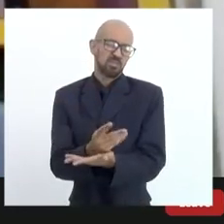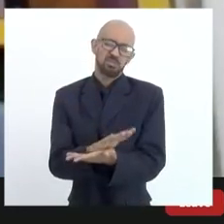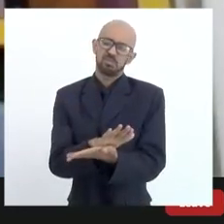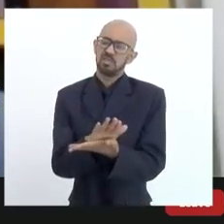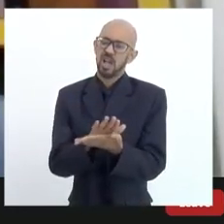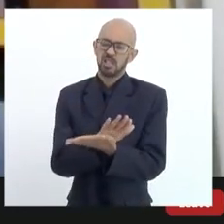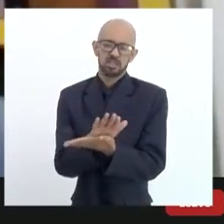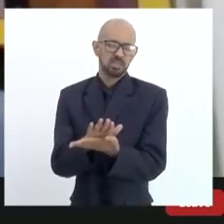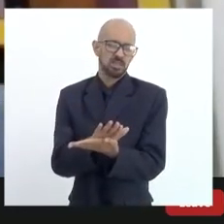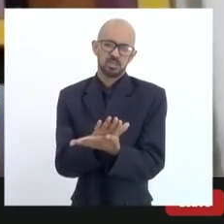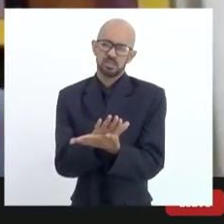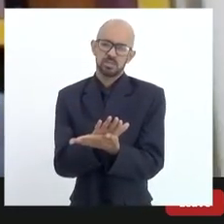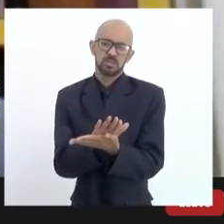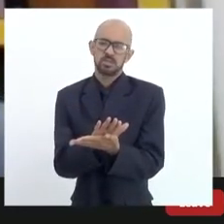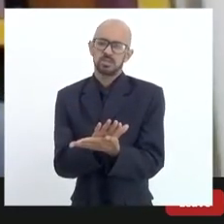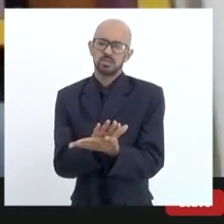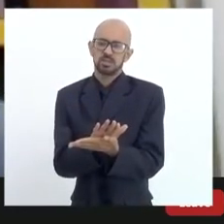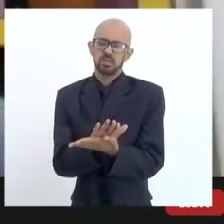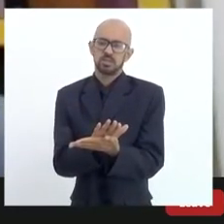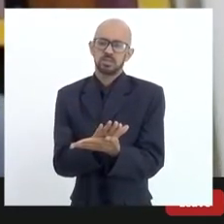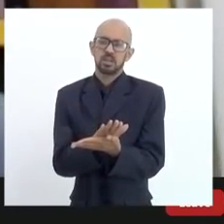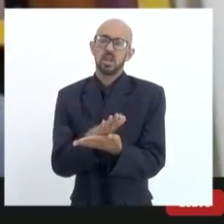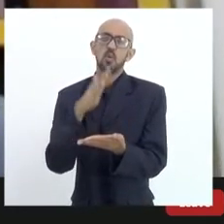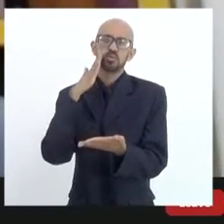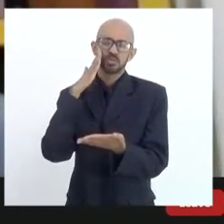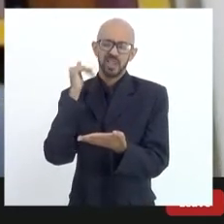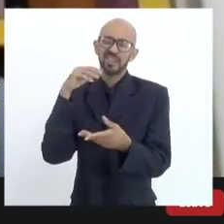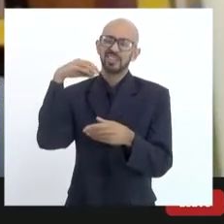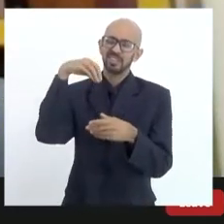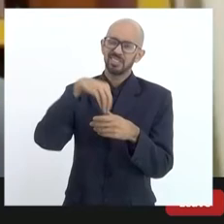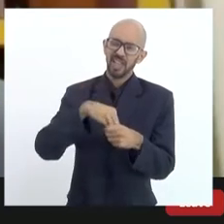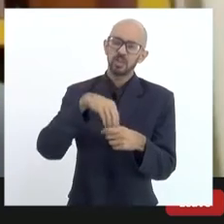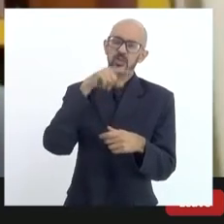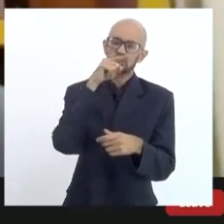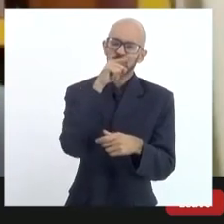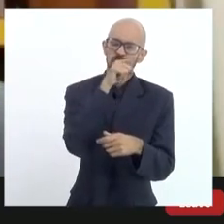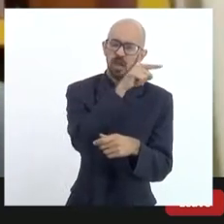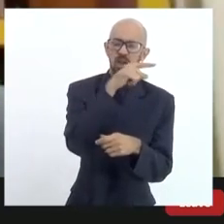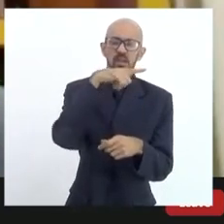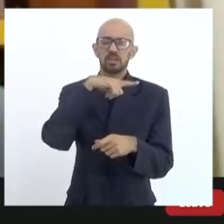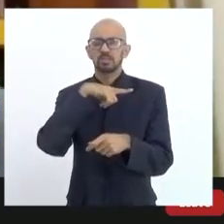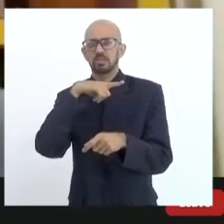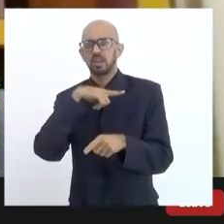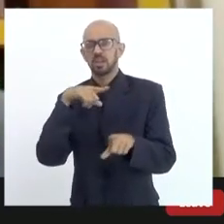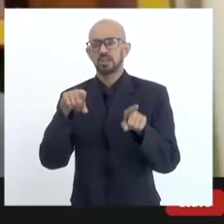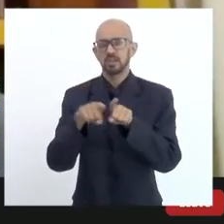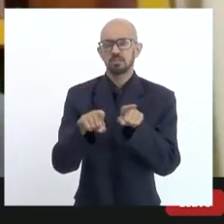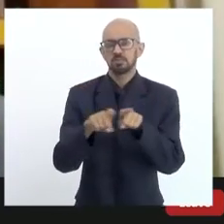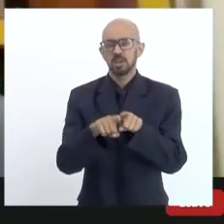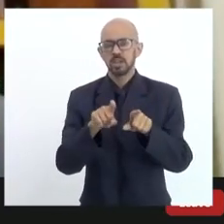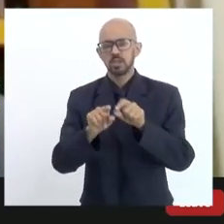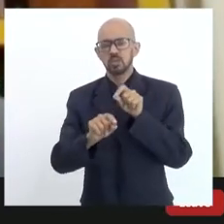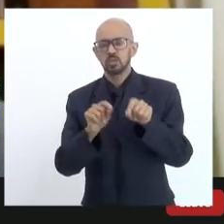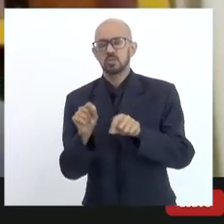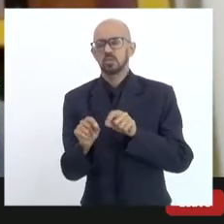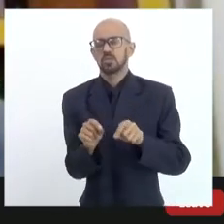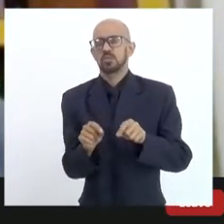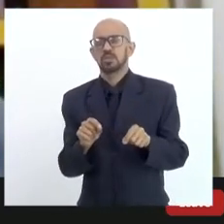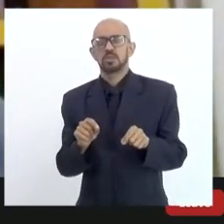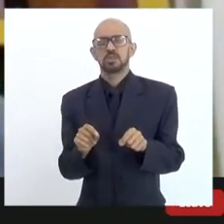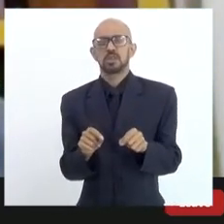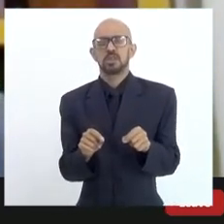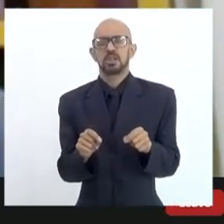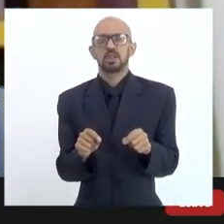Essa é uma questão. Sei que dentro do Ministério, aí temos que observar, são os jogos também na chamada autonomia